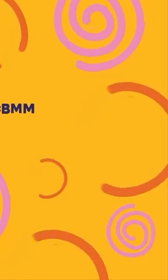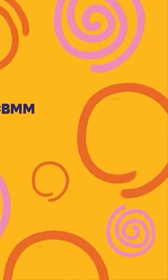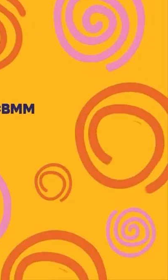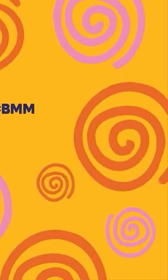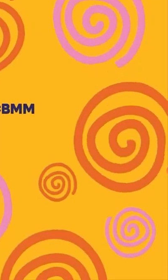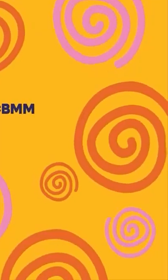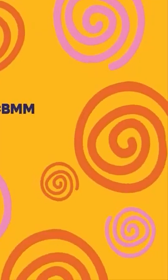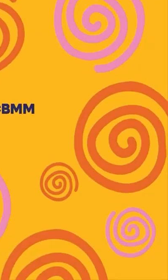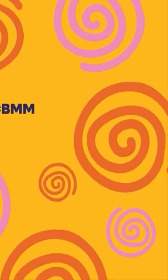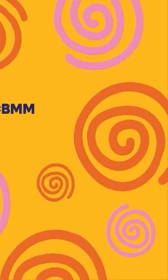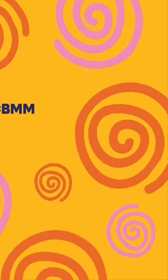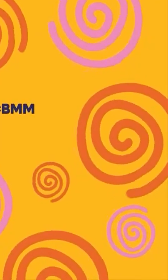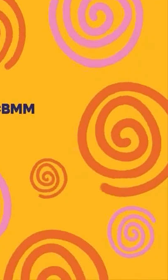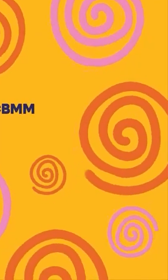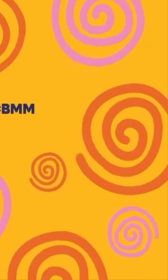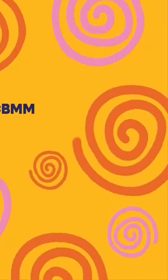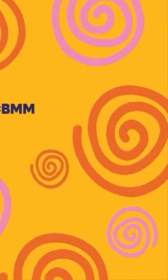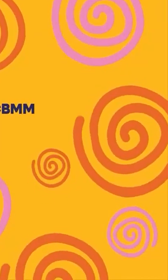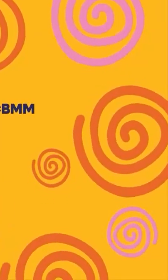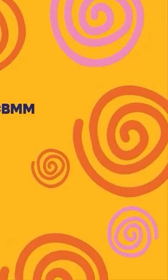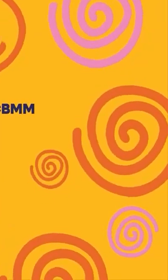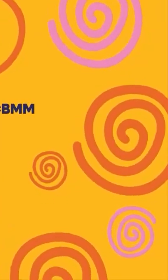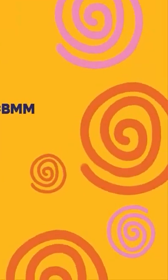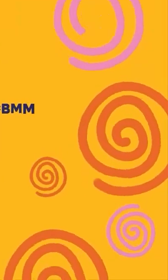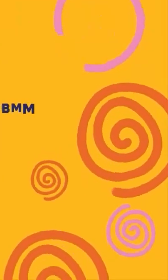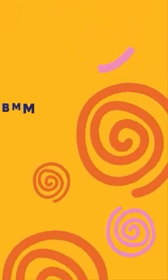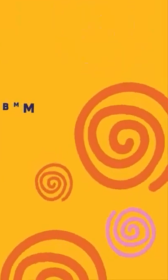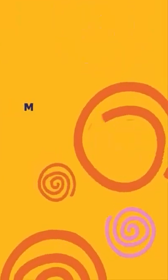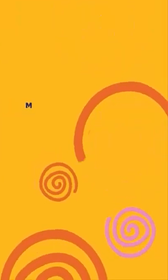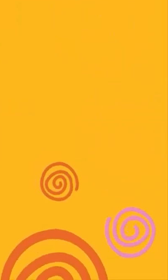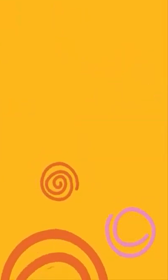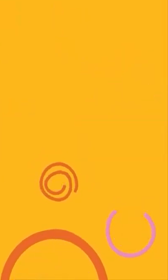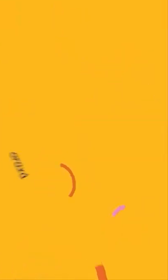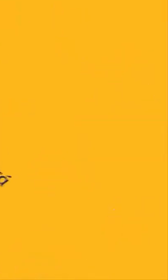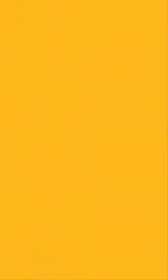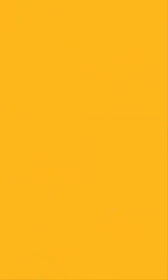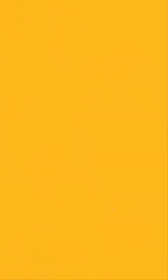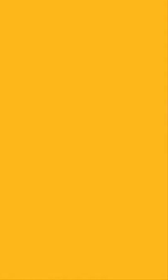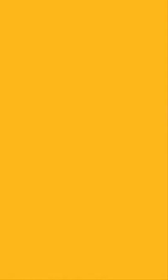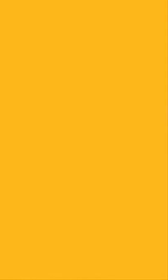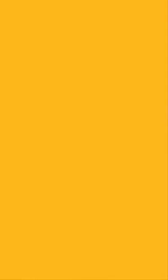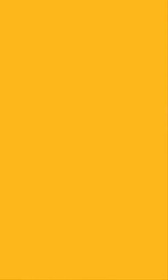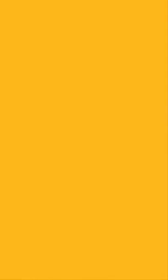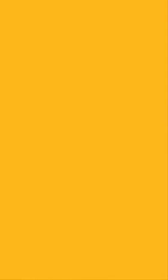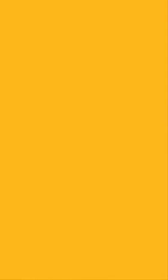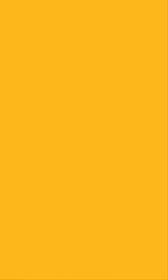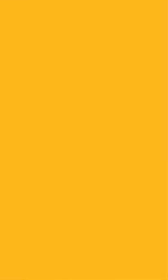Ministério da Cultura e CBMM apresentam a 13ª edição do Fliaraxá.